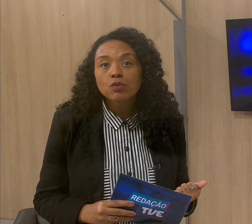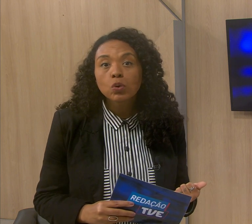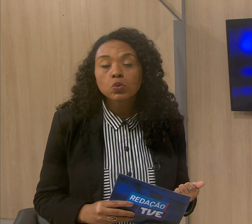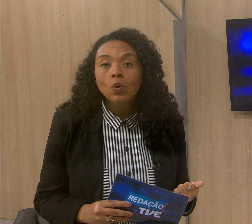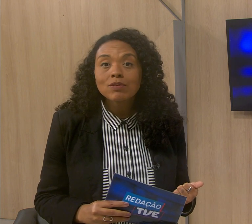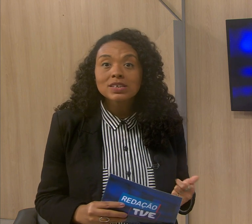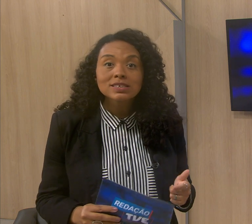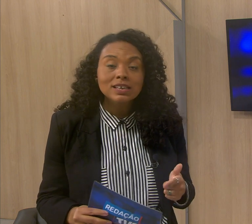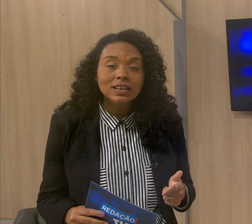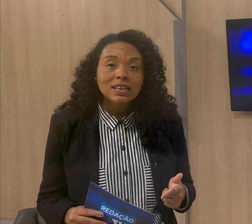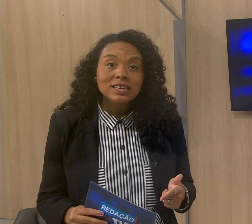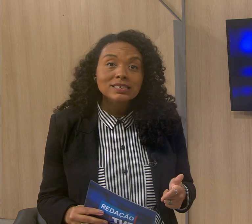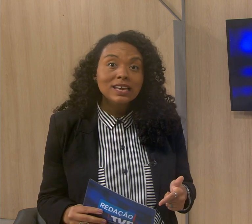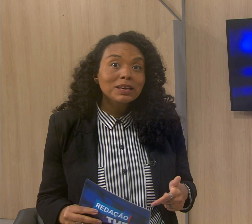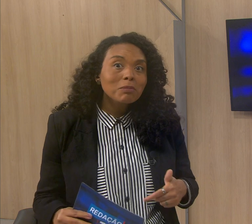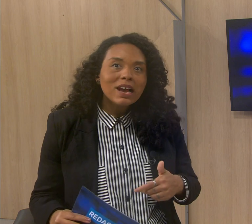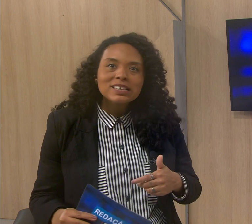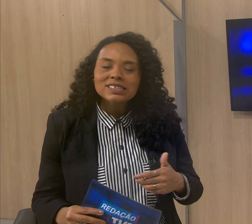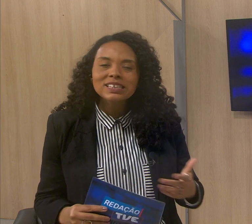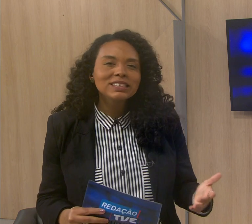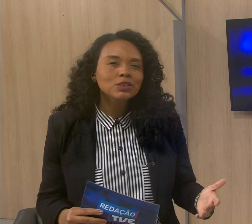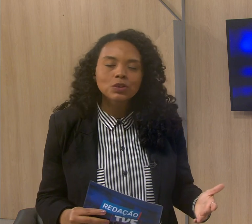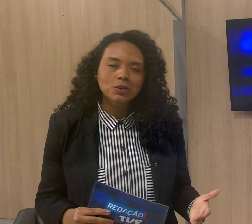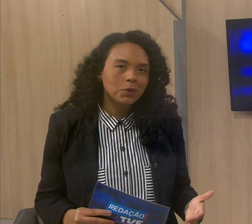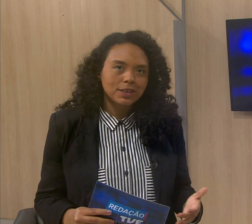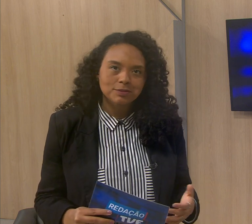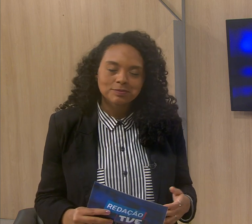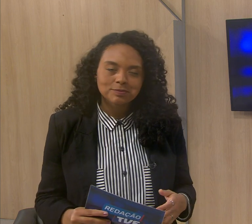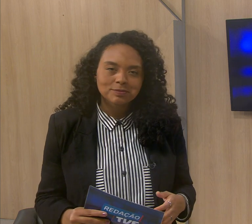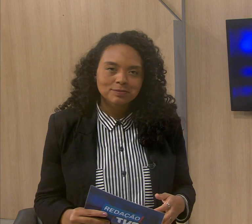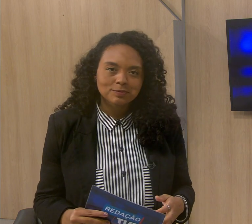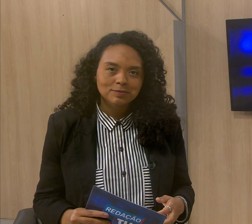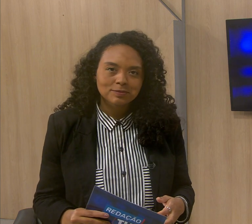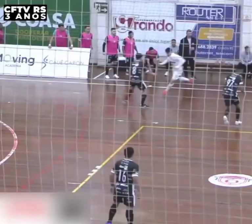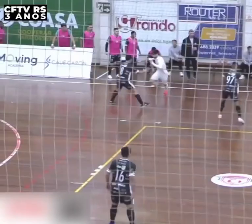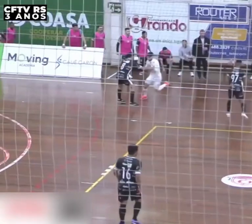CBF voltou a vencer e segue mais líder do que nunca.